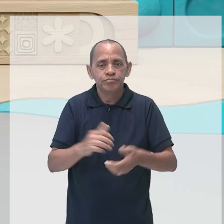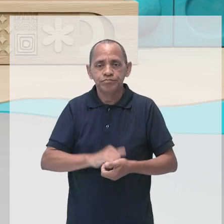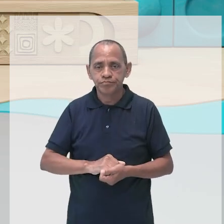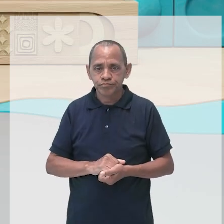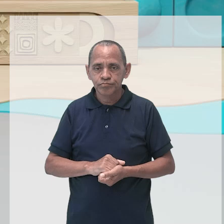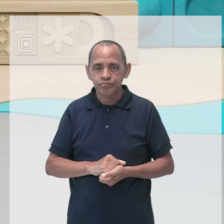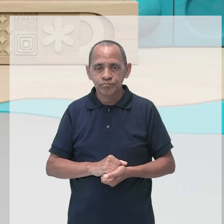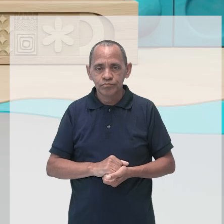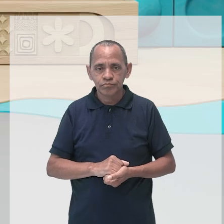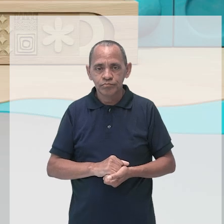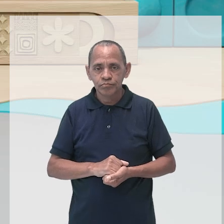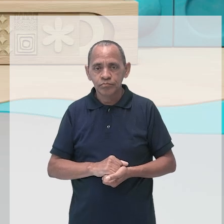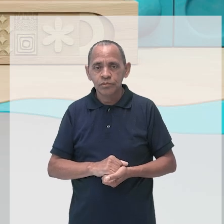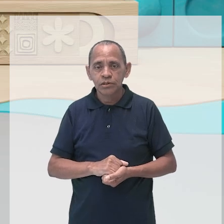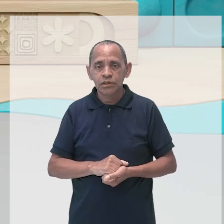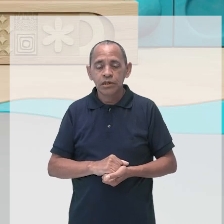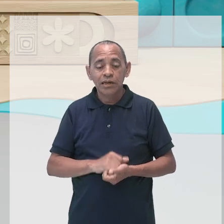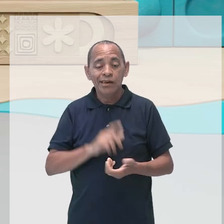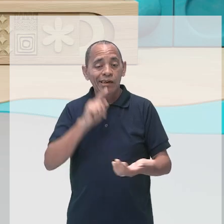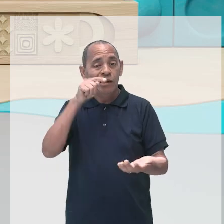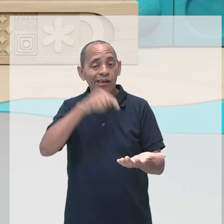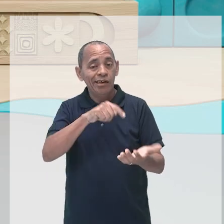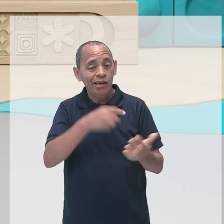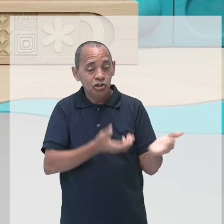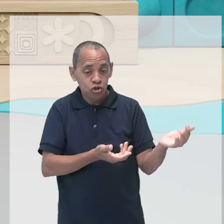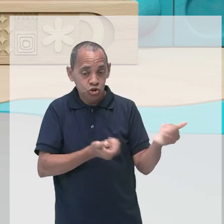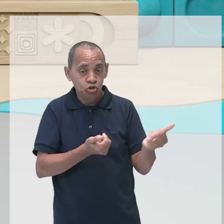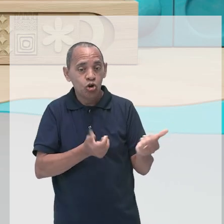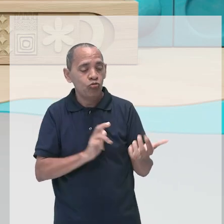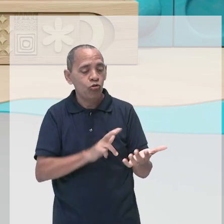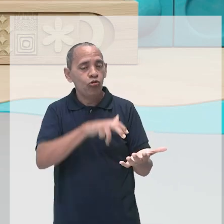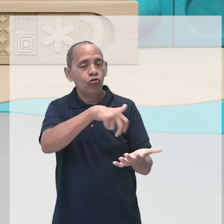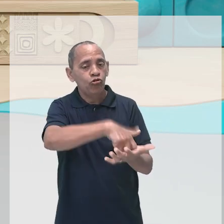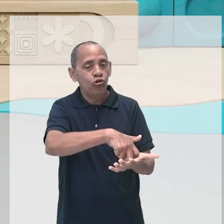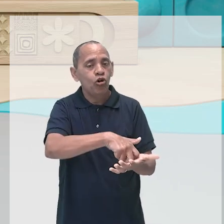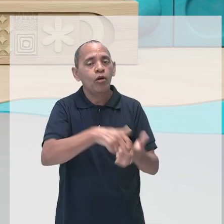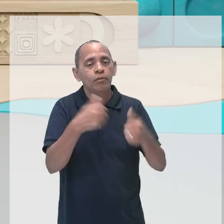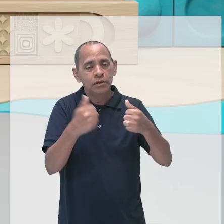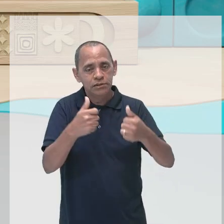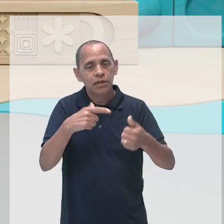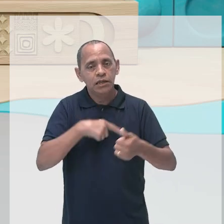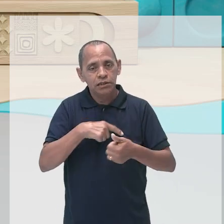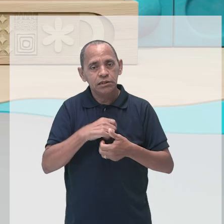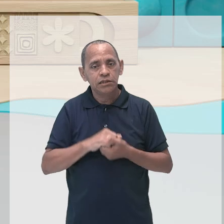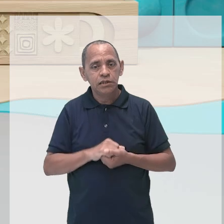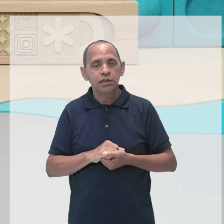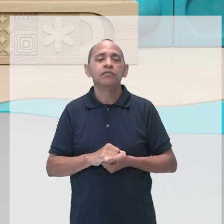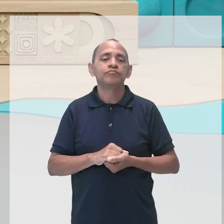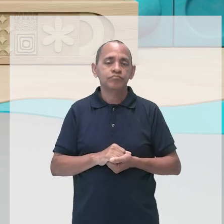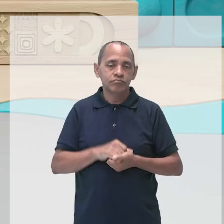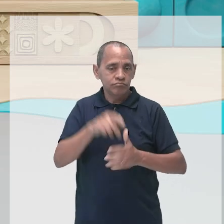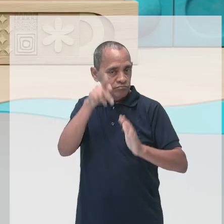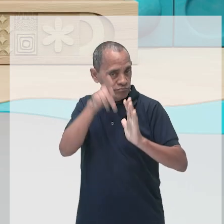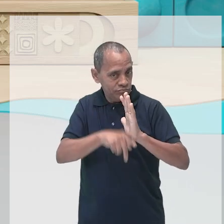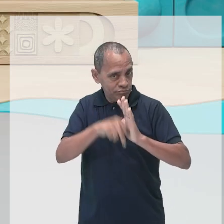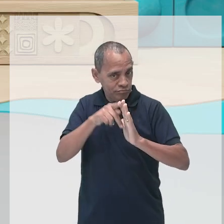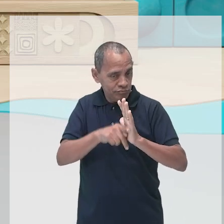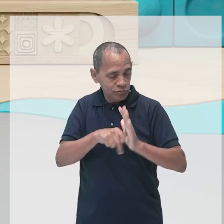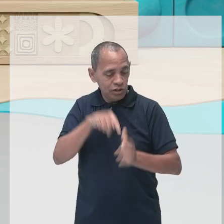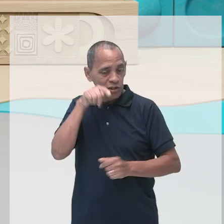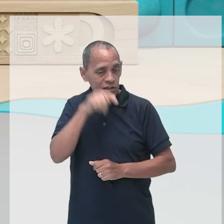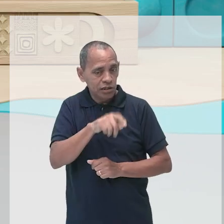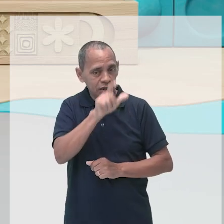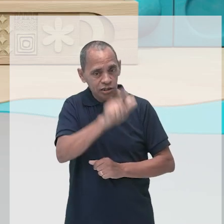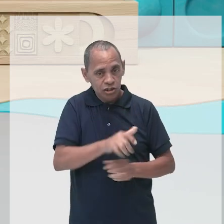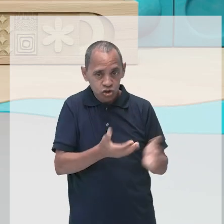punição, ou seja, ele recebe essa punição, mas ela tem que vir acompanhada de medidas que façam esse jovem refletir